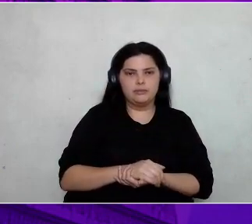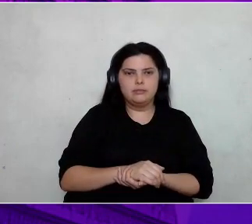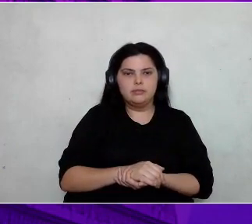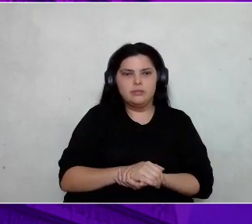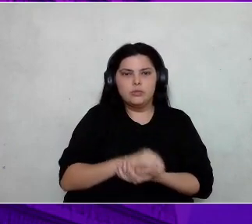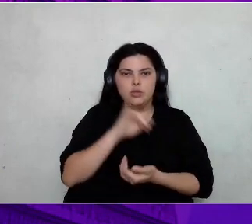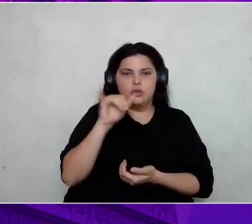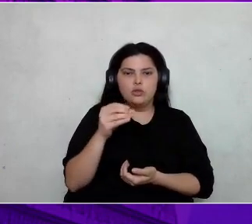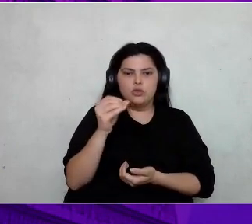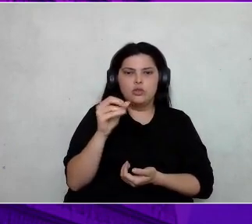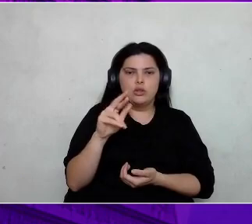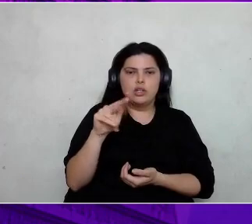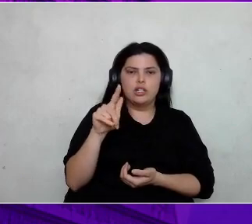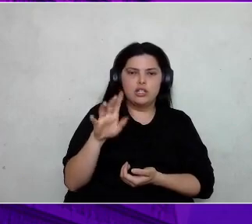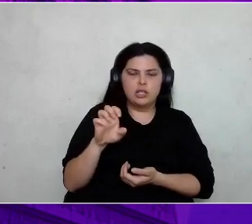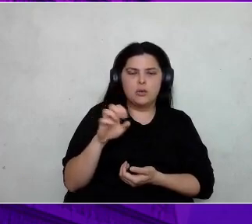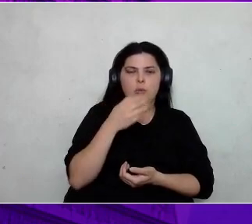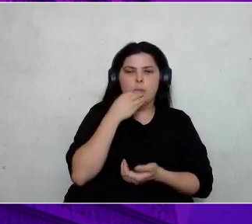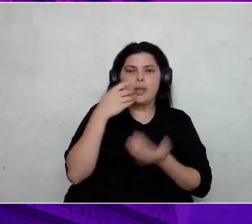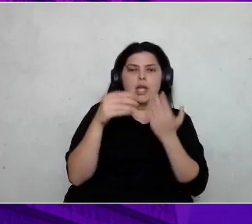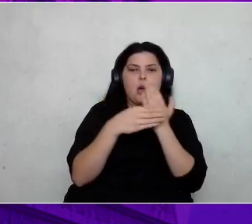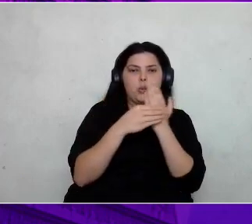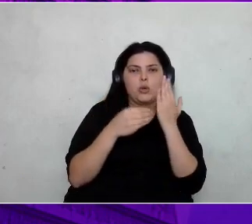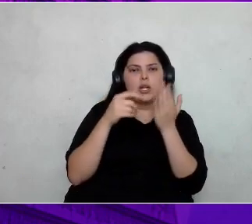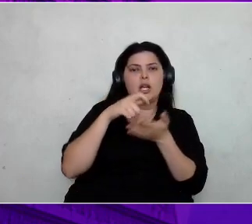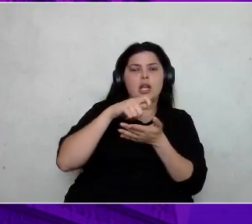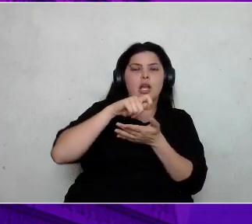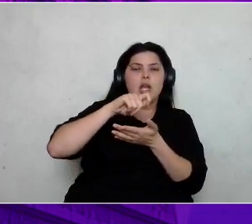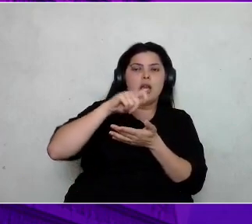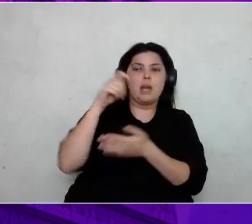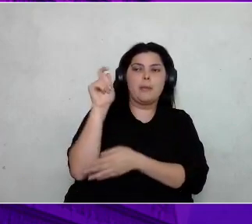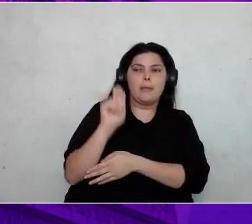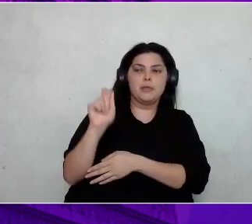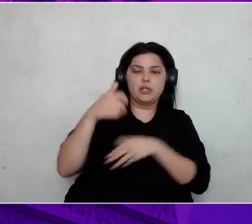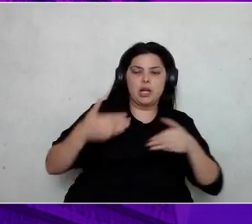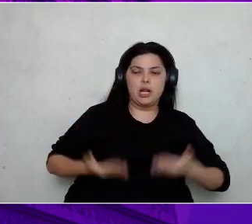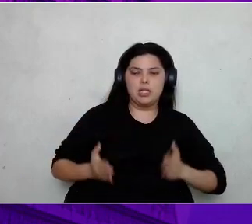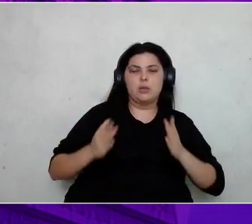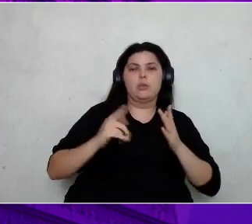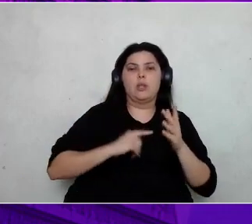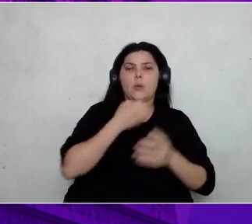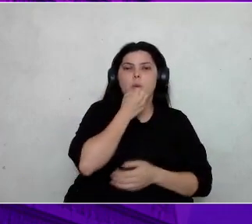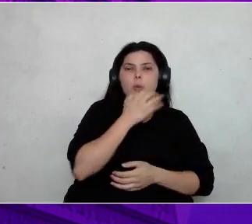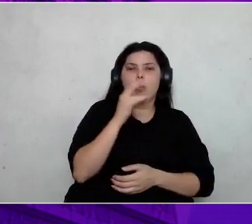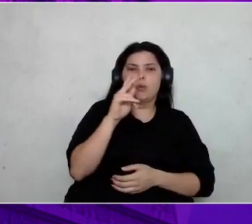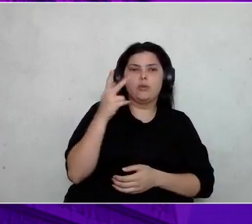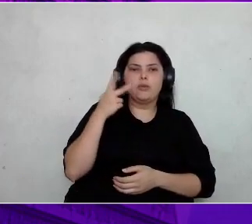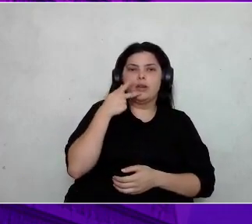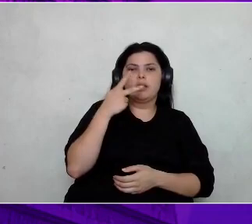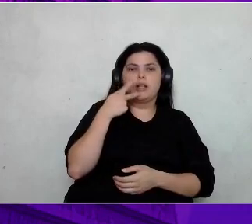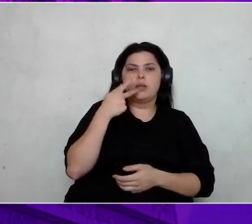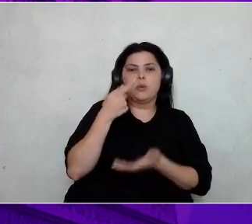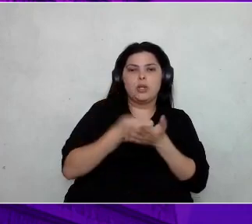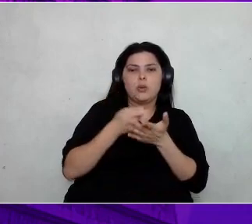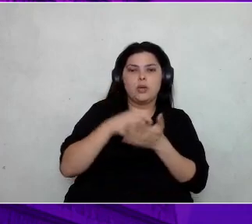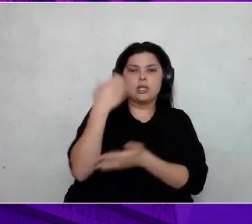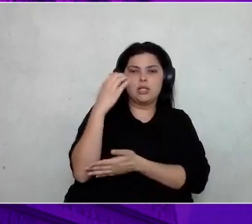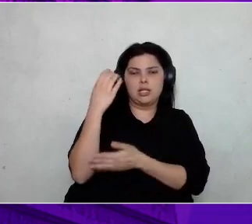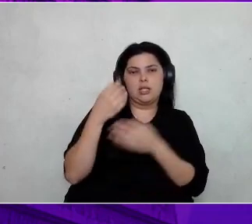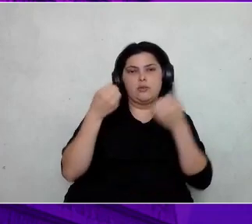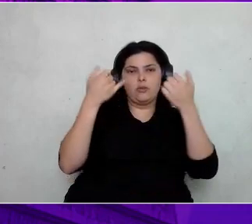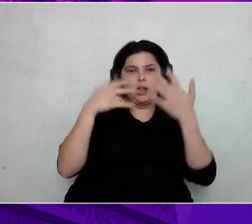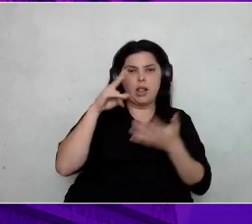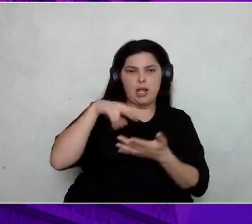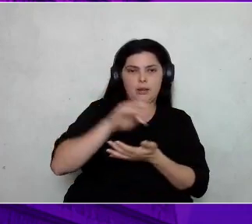Borges é um escritor argentino falecido já, e tem um microconto dele chamado Do Rigor na Ciência, que eu vou ler para vocês, tá?